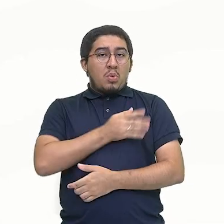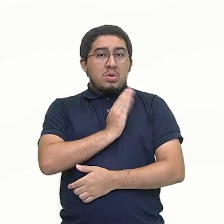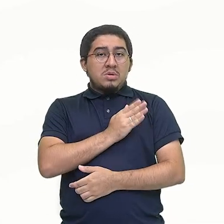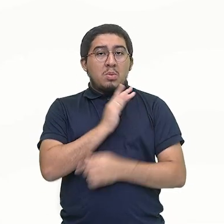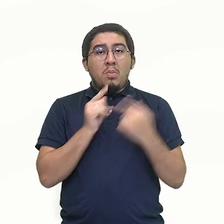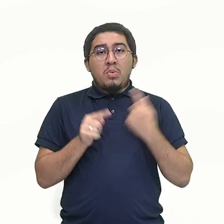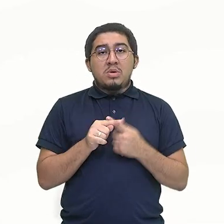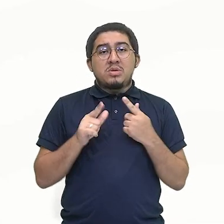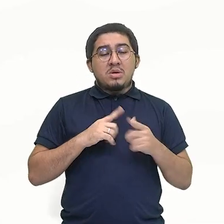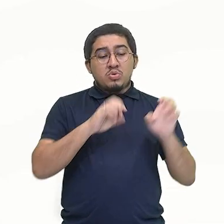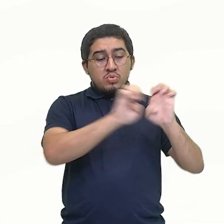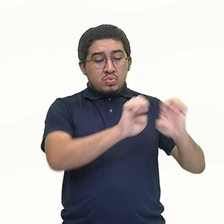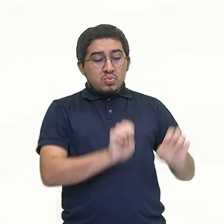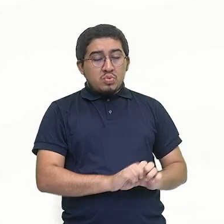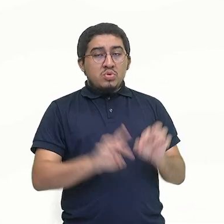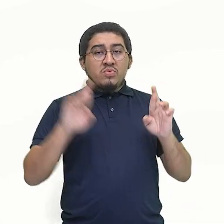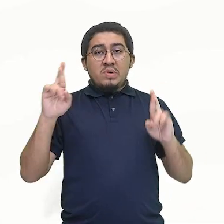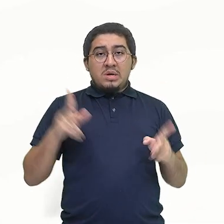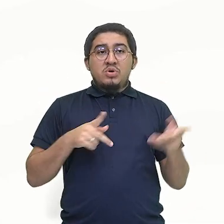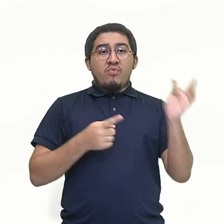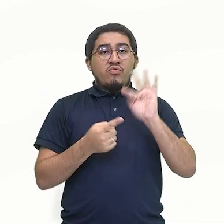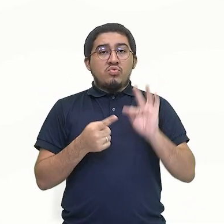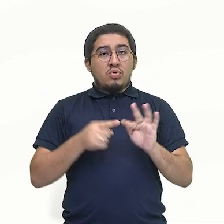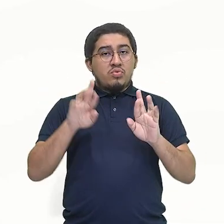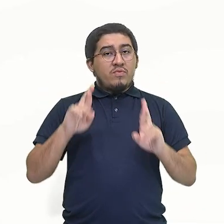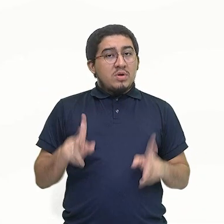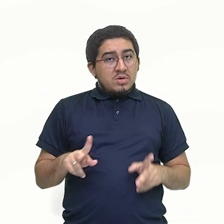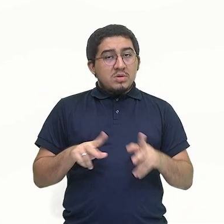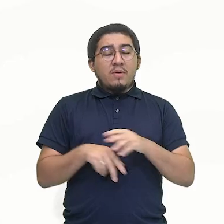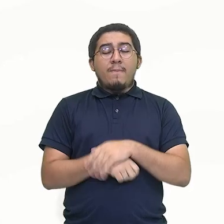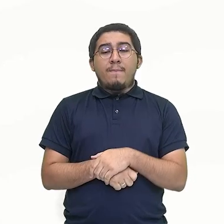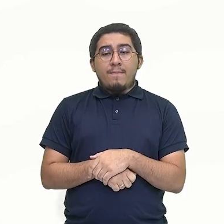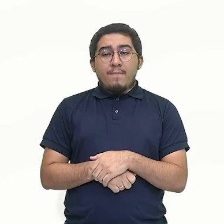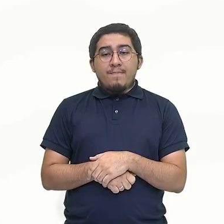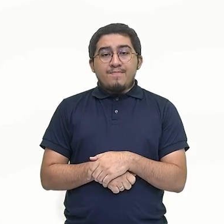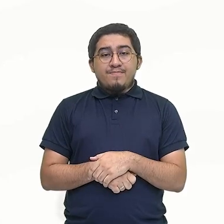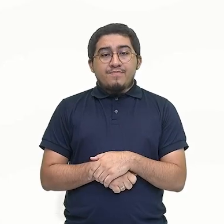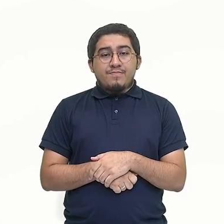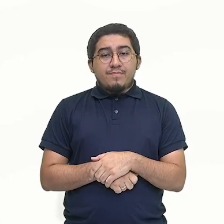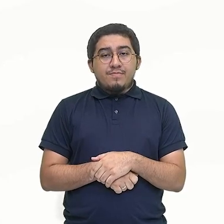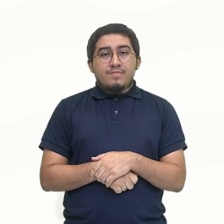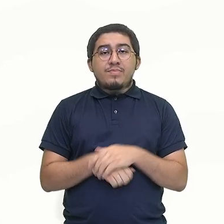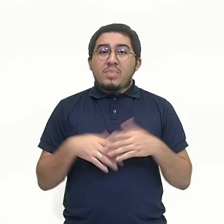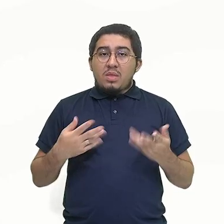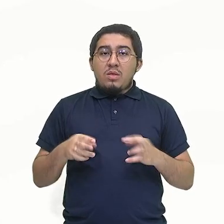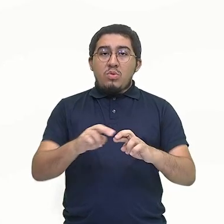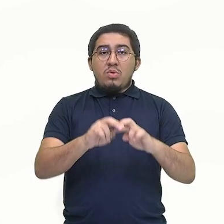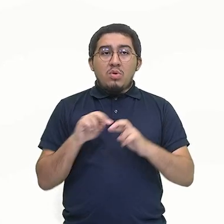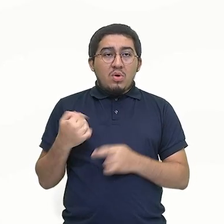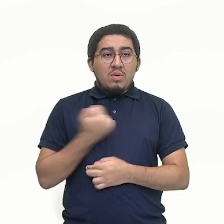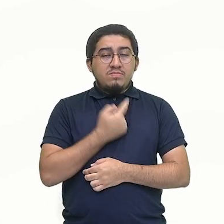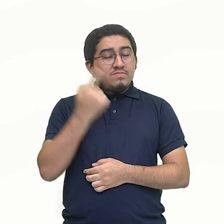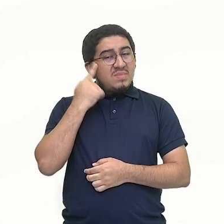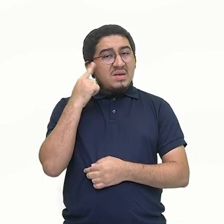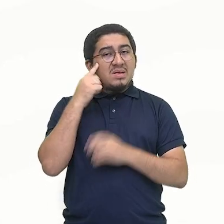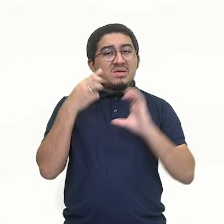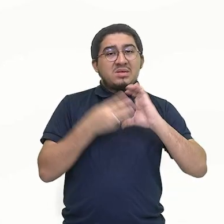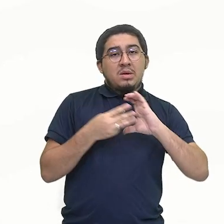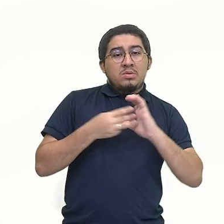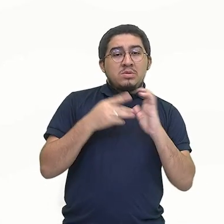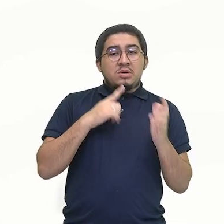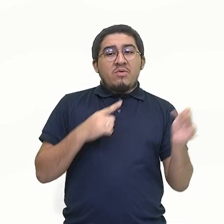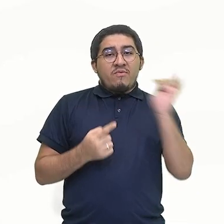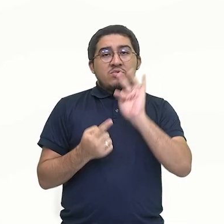Porque tem formatos diferentes e funções diferentes. E é isso que a gente quer dizer quando diz células especializadas para